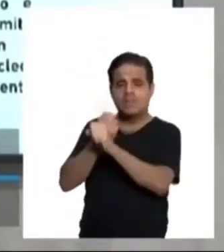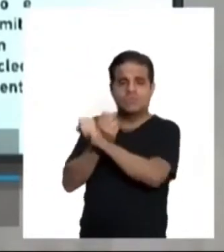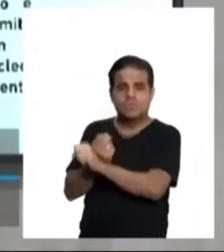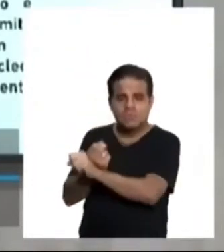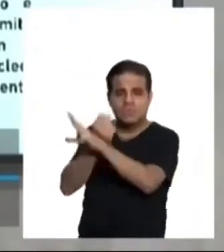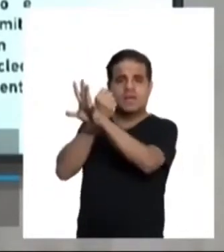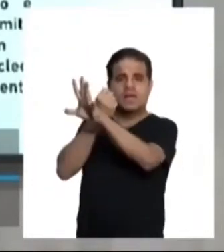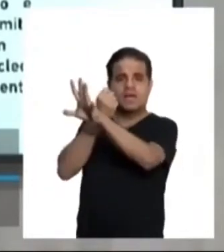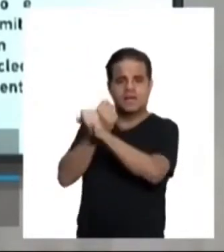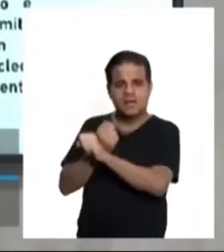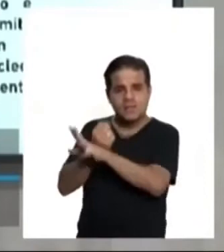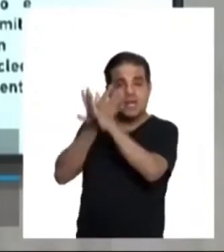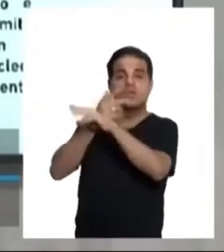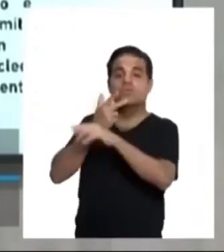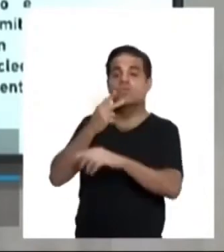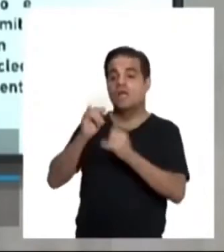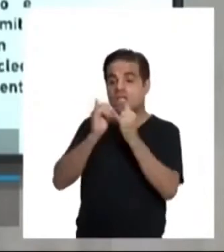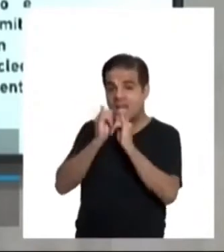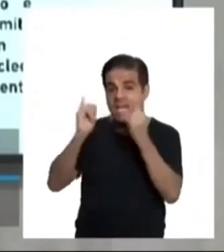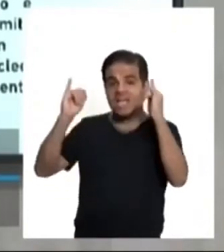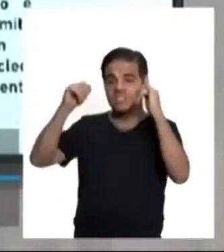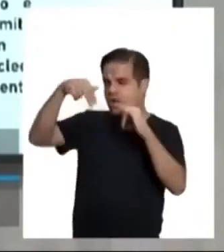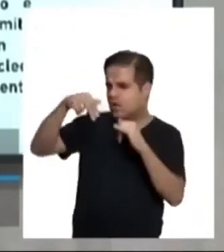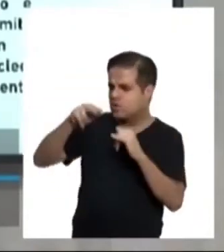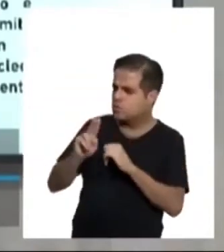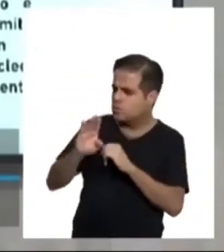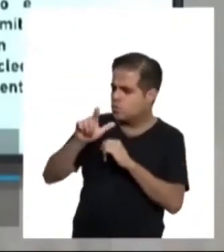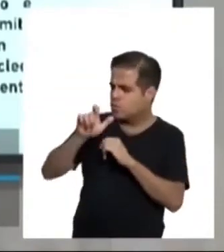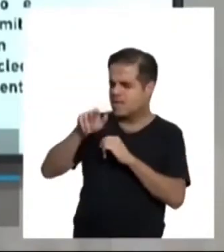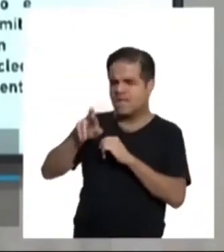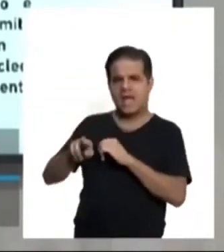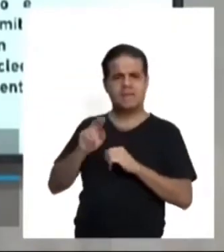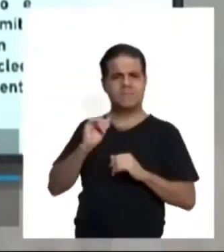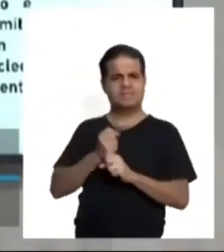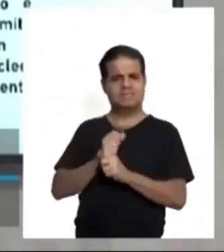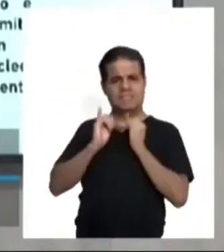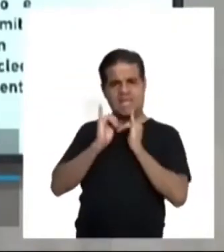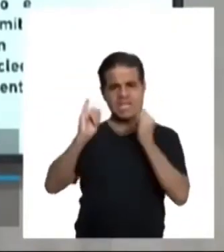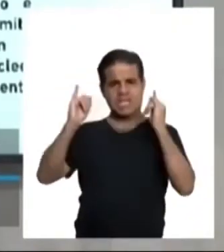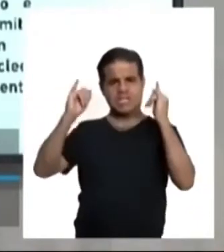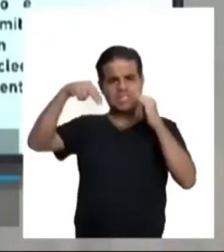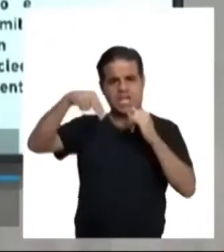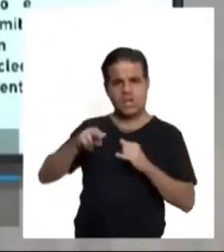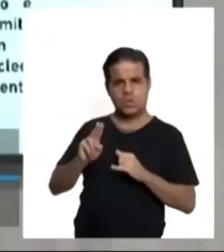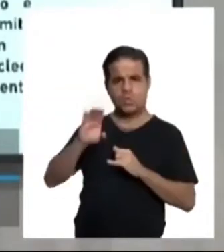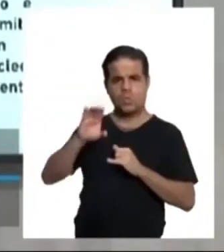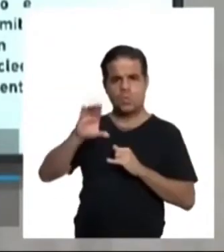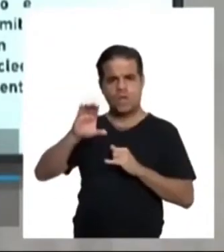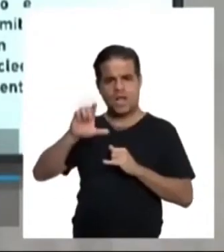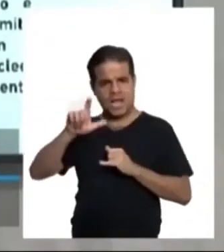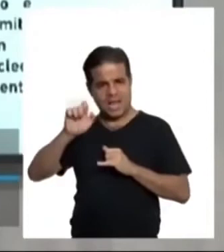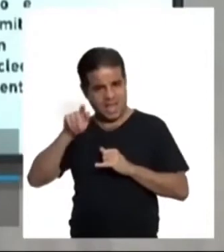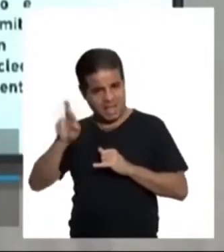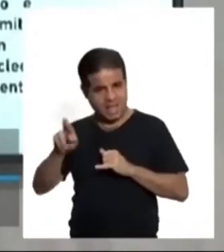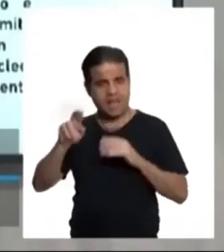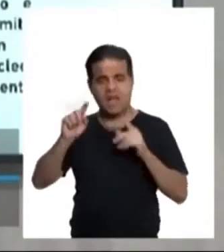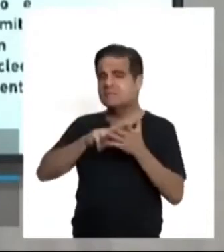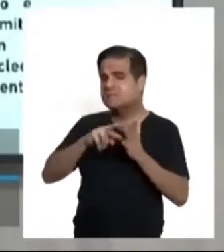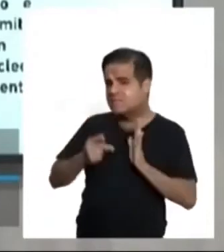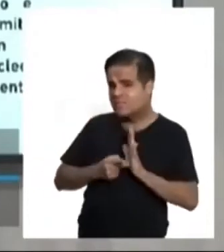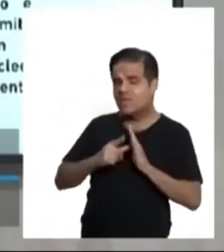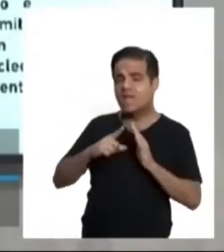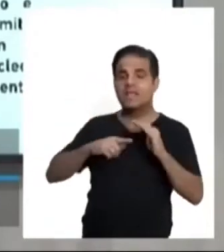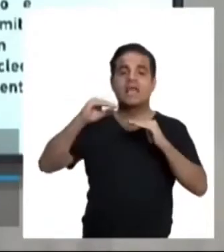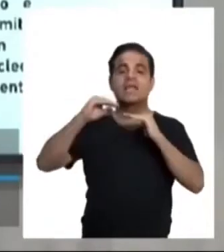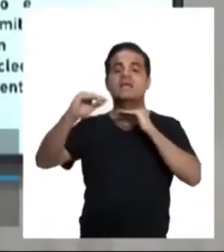de energia nuclear. Gente, o que é uma energia nuclear? O que é um elemento radioativo? É que tem